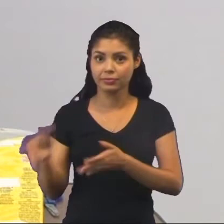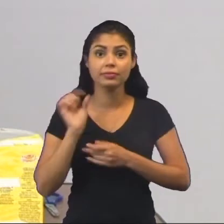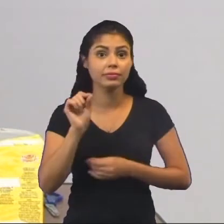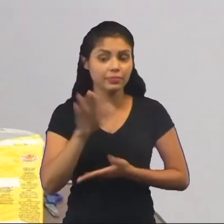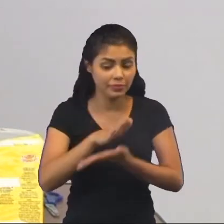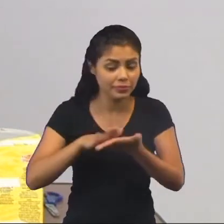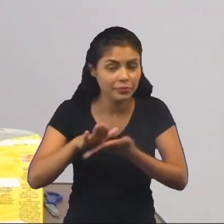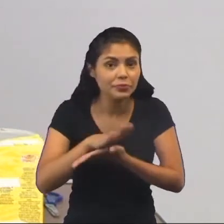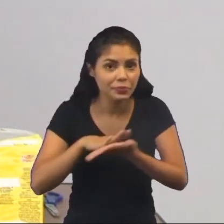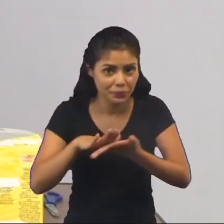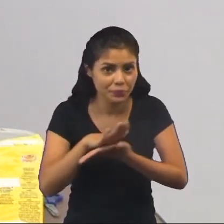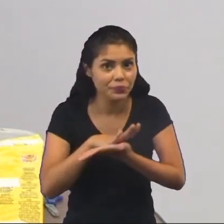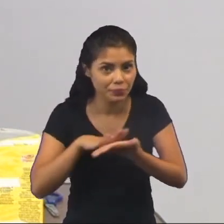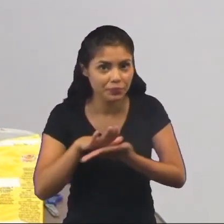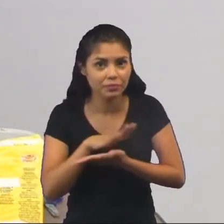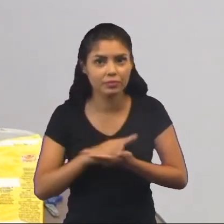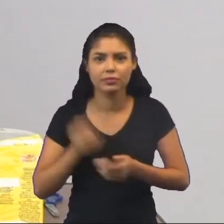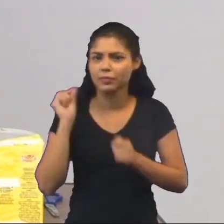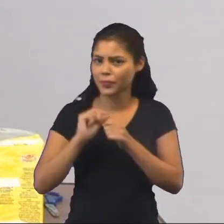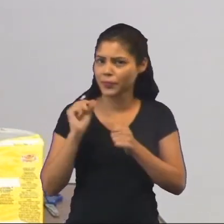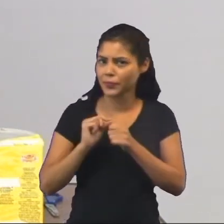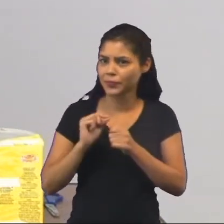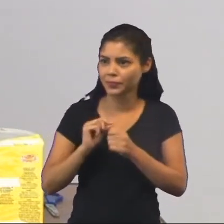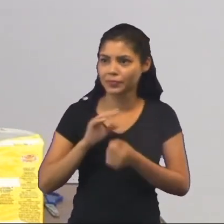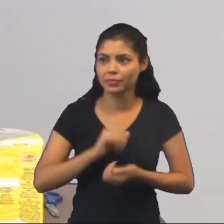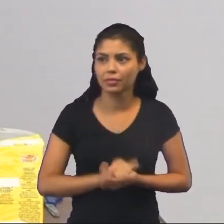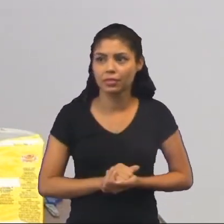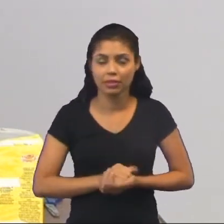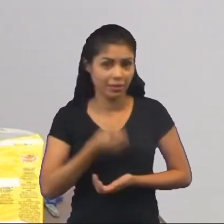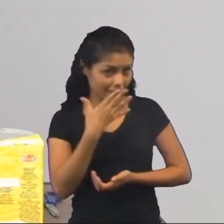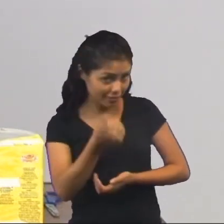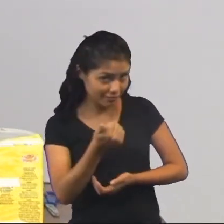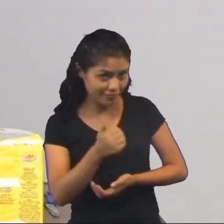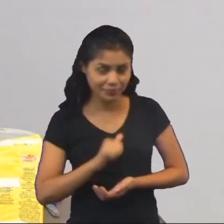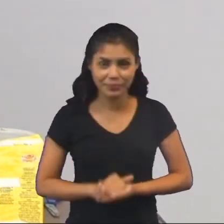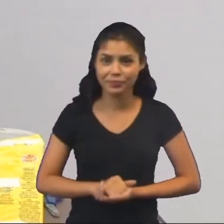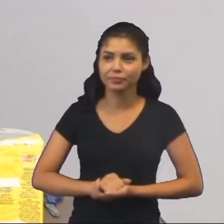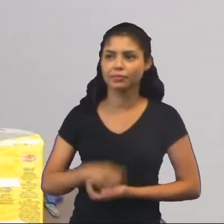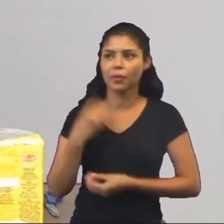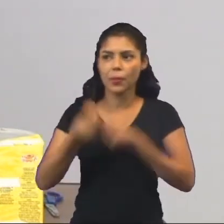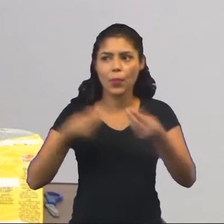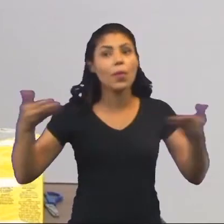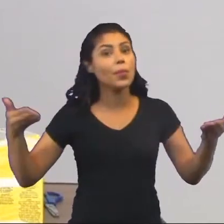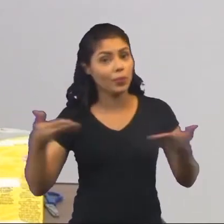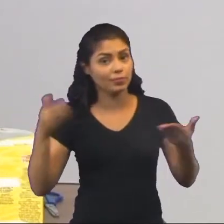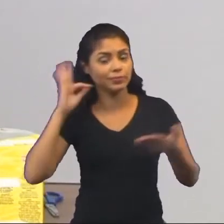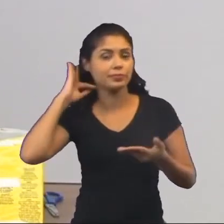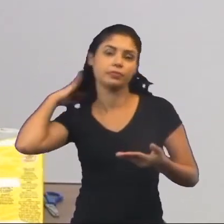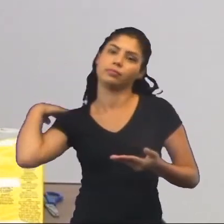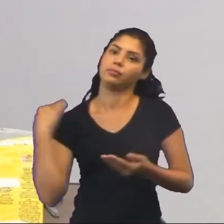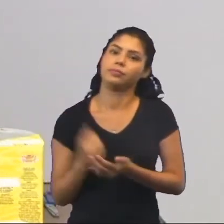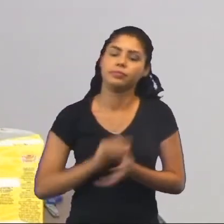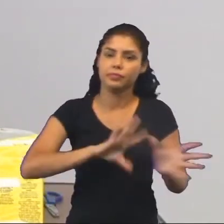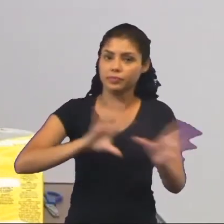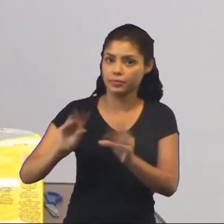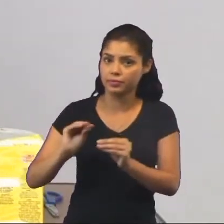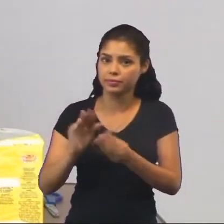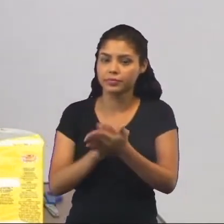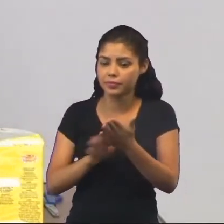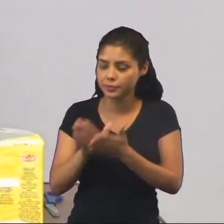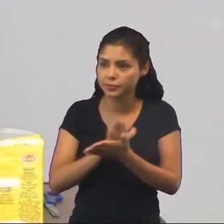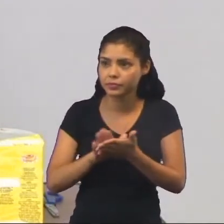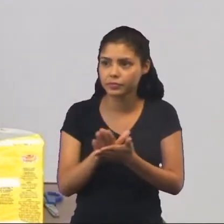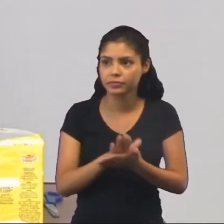é enrolar os brigadeiros, fazer bolinhas, tá bom? Como agora eu vou pegar na massa,